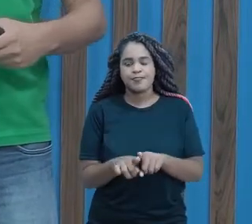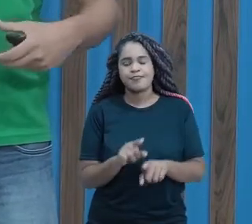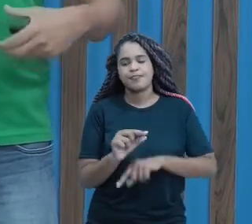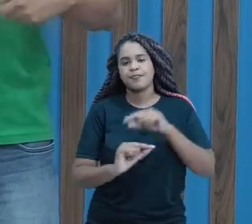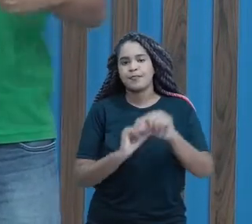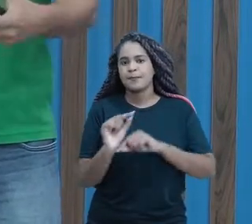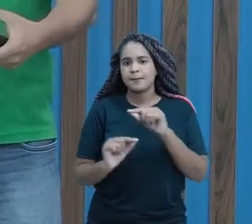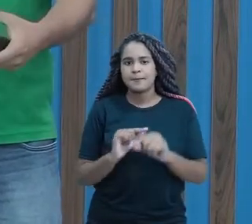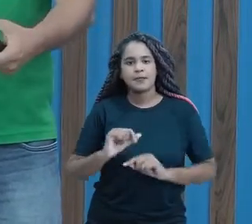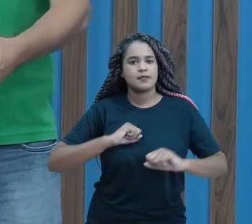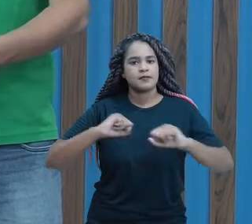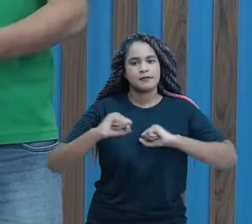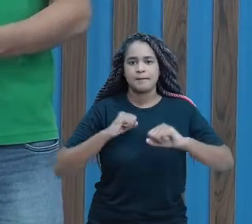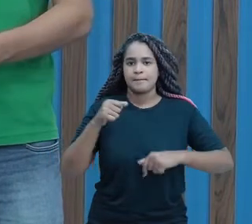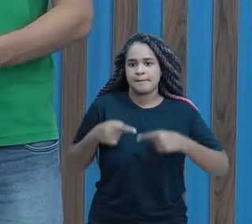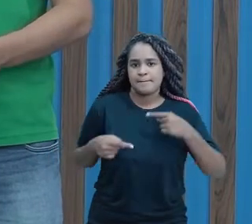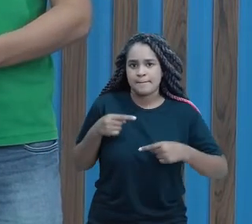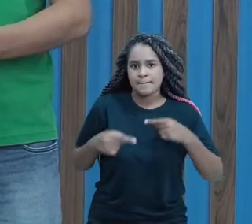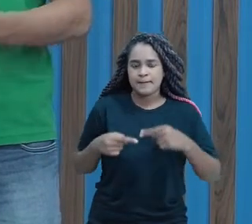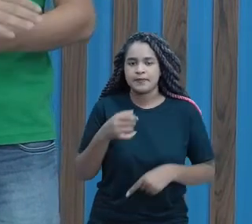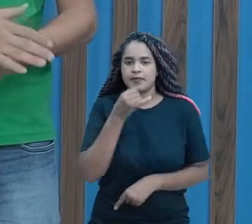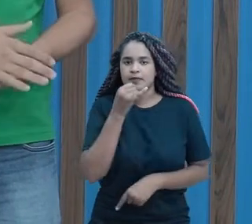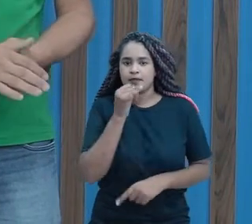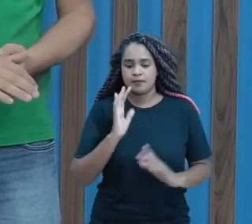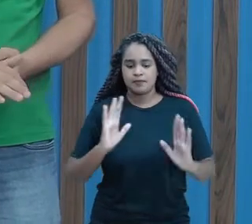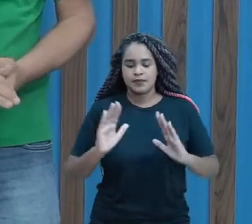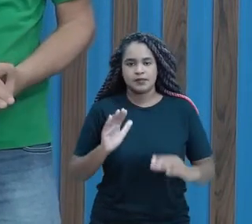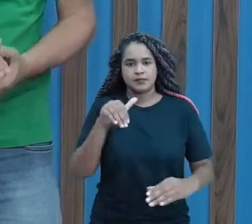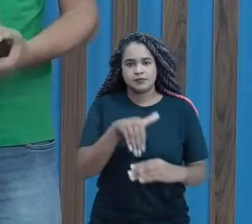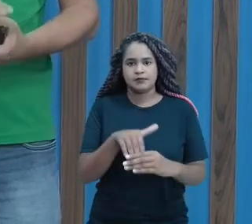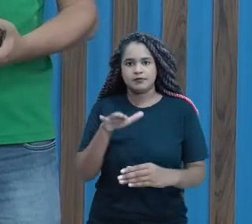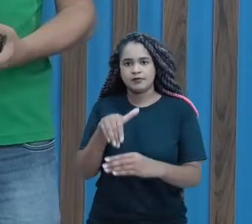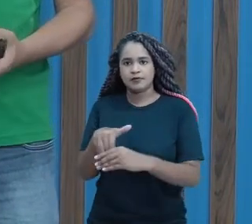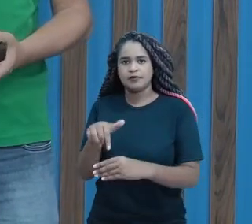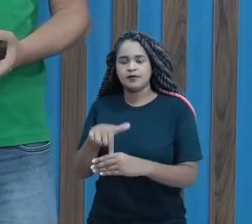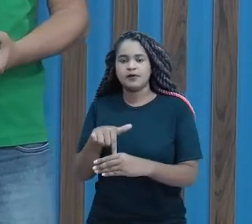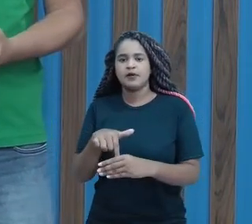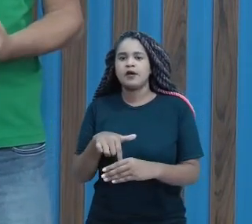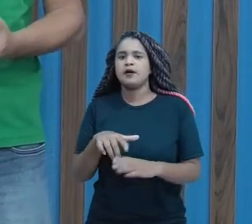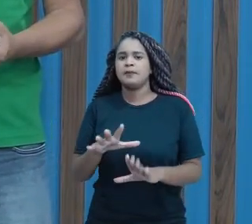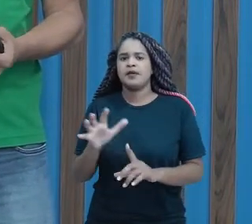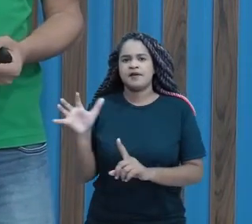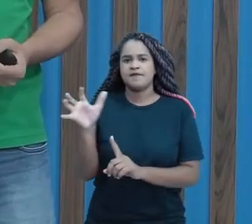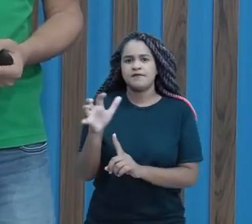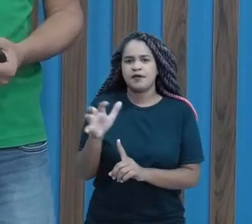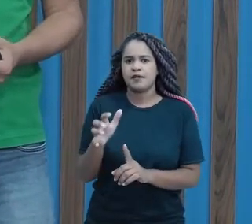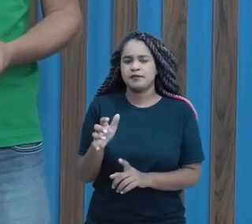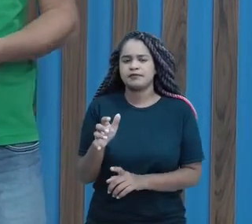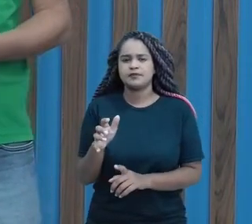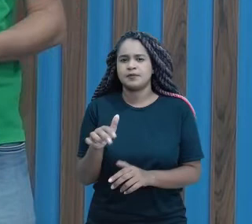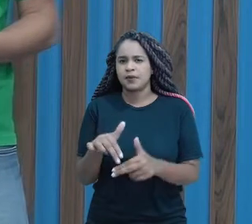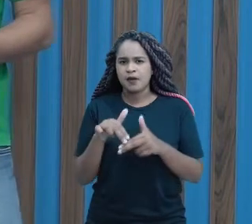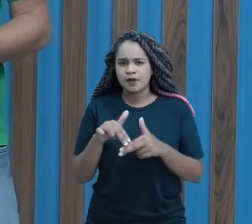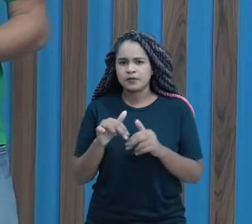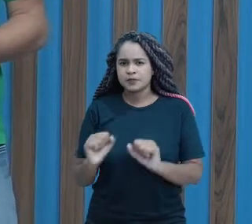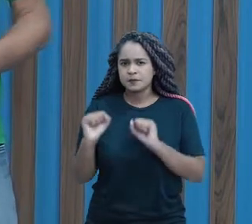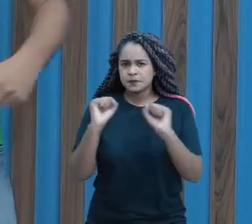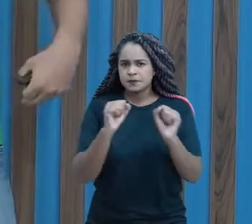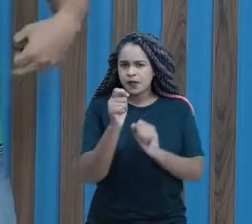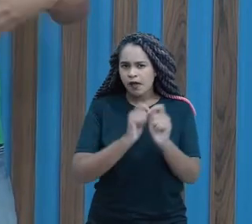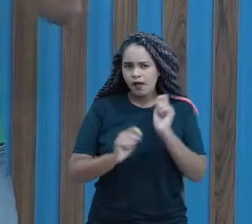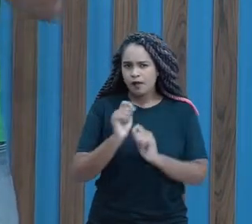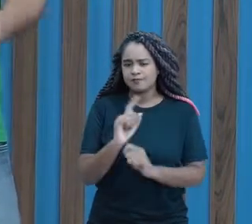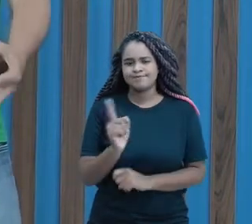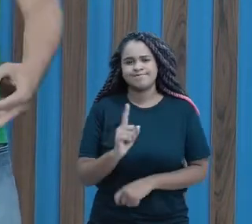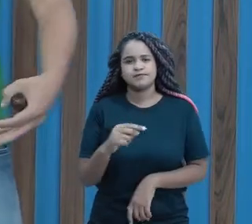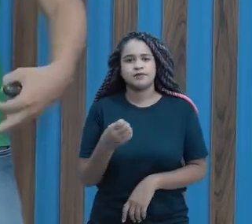embates políticos e um momento chave que é o das eleições, não sejam mas tão influenciado pelo poder econômico, que a gente sabe que existe hoje, né? Quem